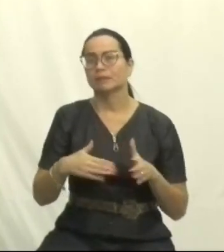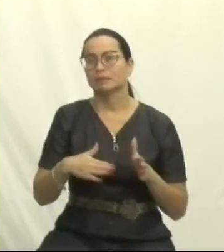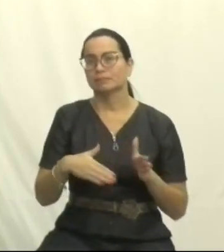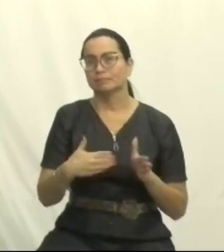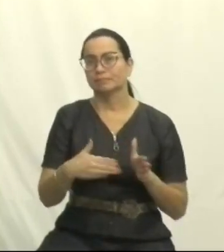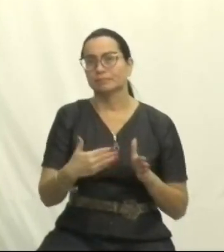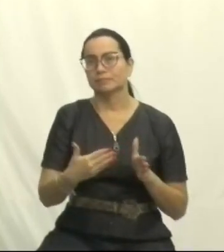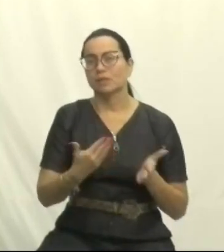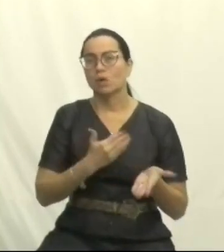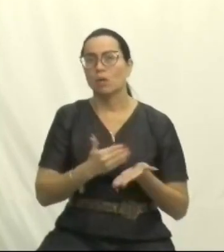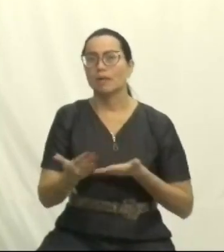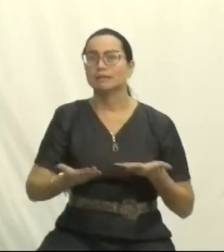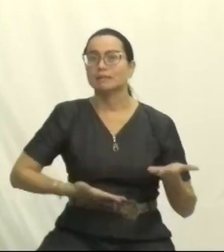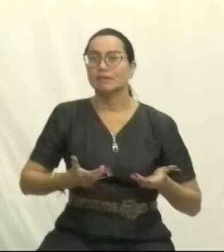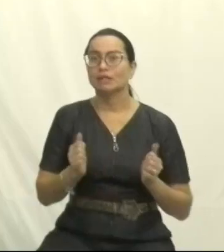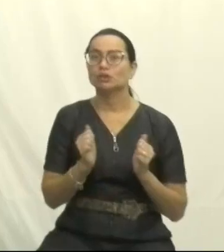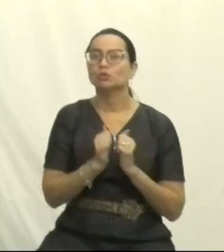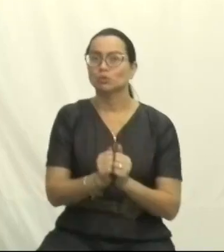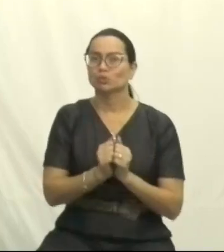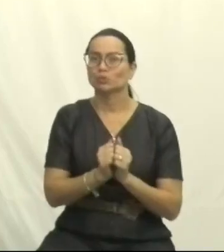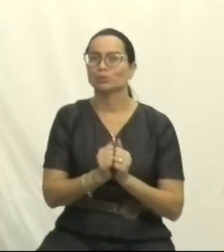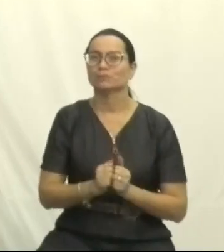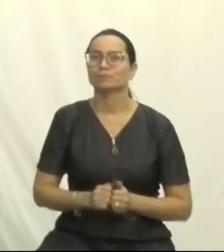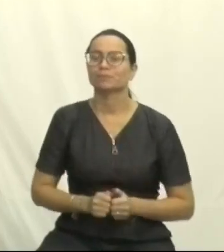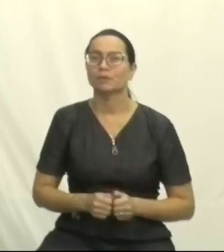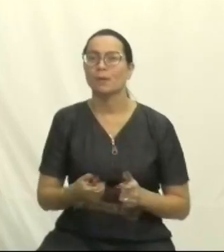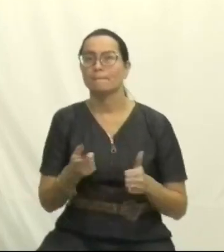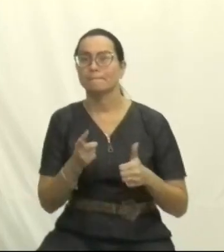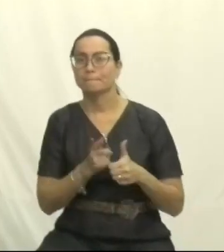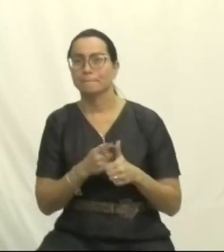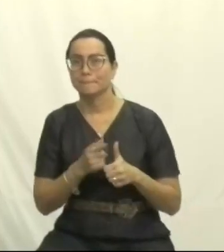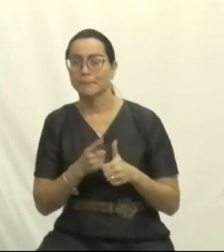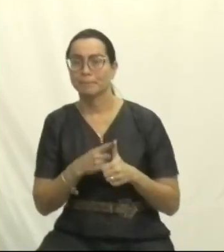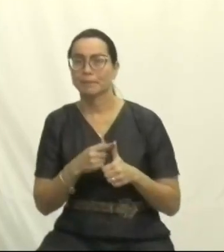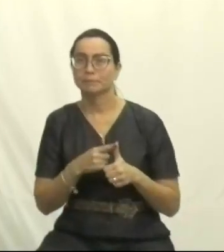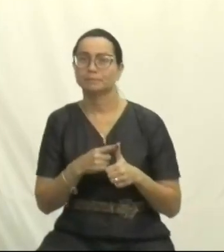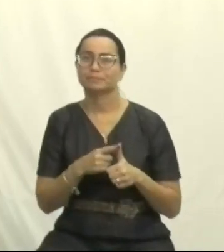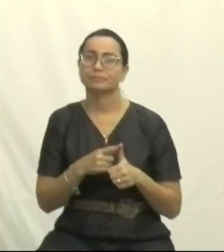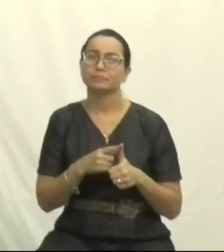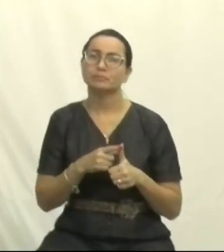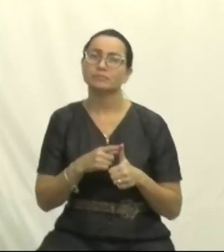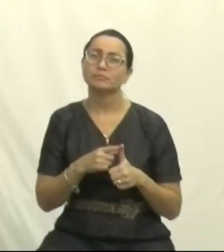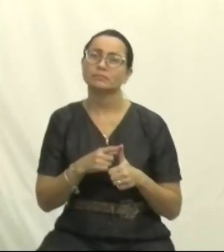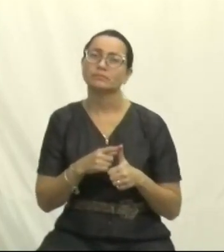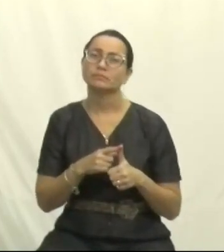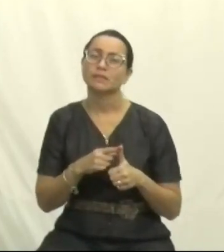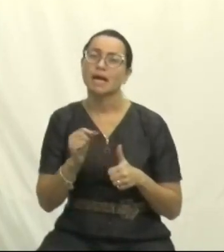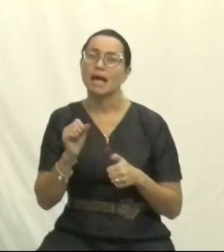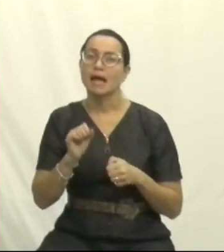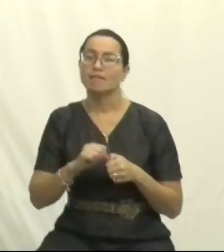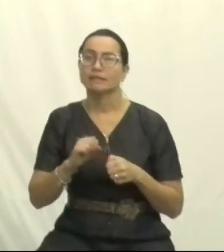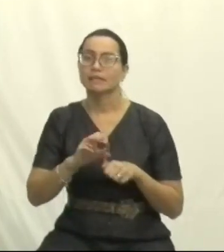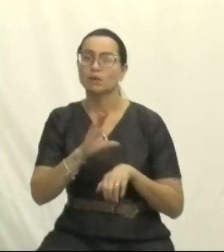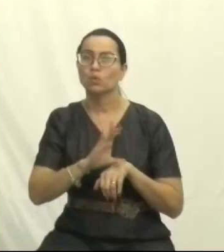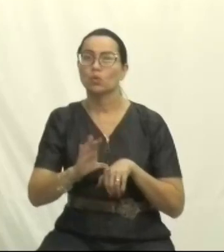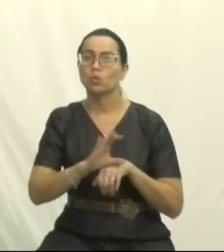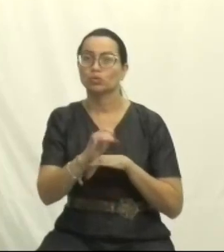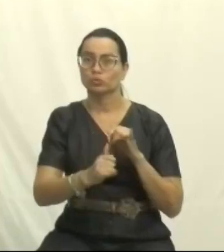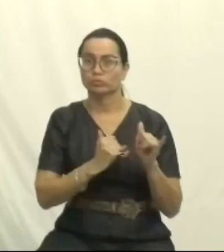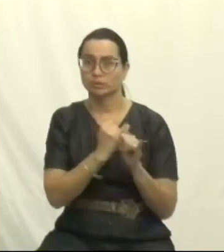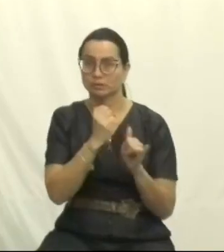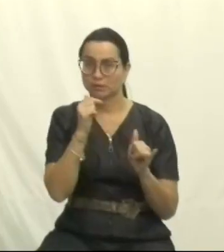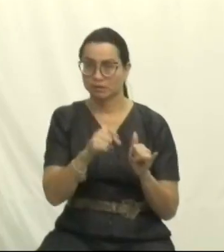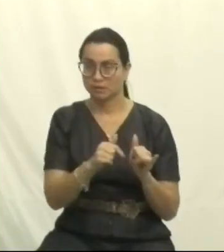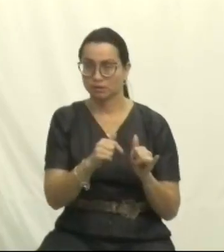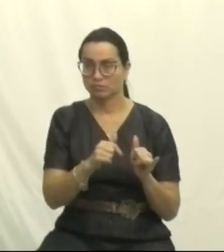tirar serviço também juntamente com as guarnições. O primeiro passo em si seria fazer um curso online, que nós chamamos de SEBAI, que é o